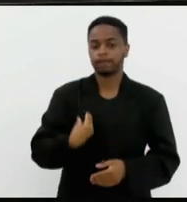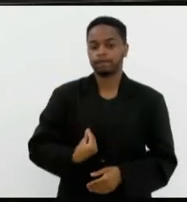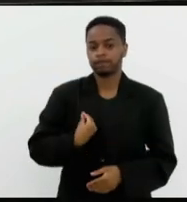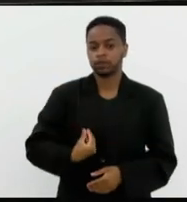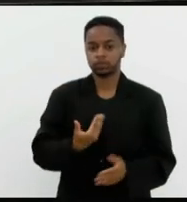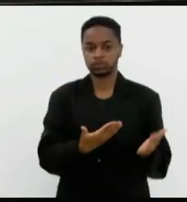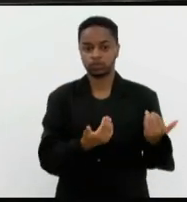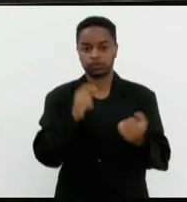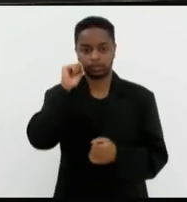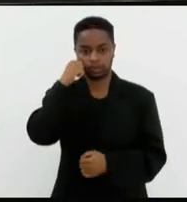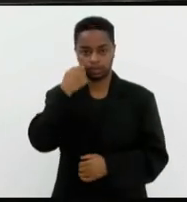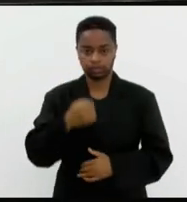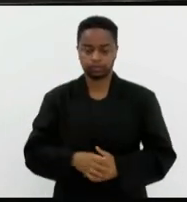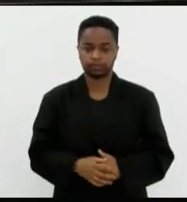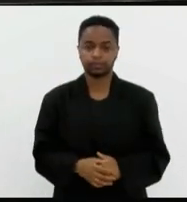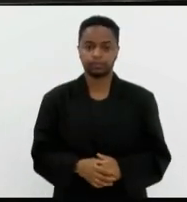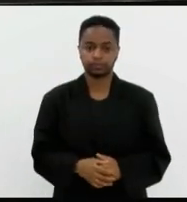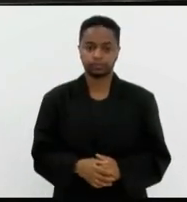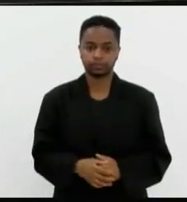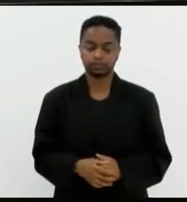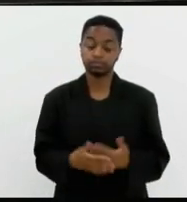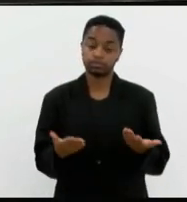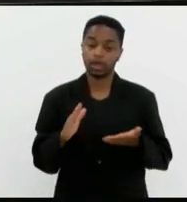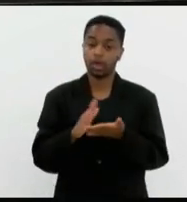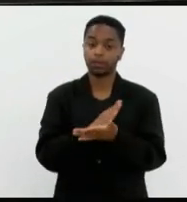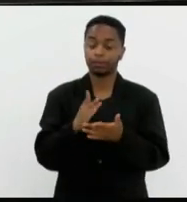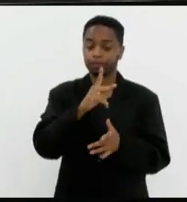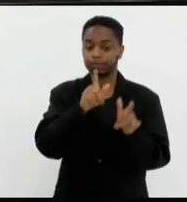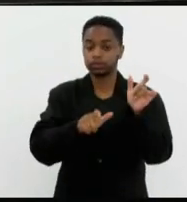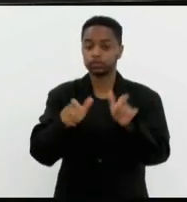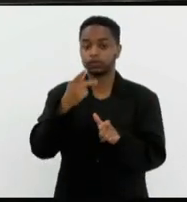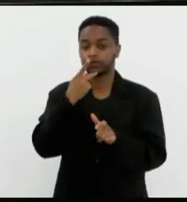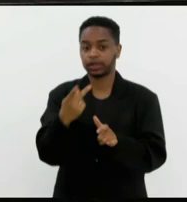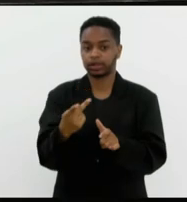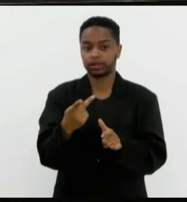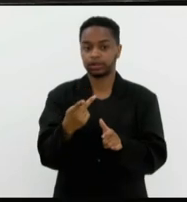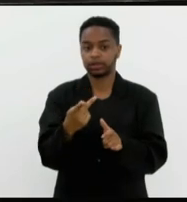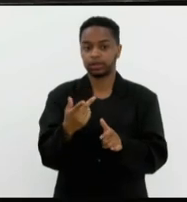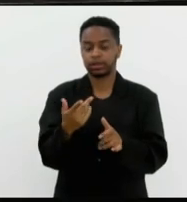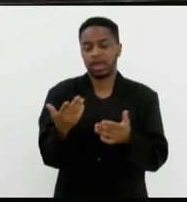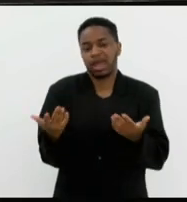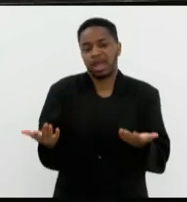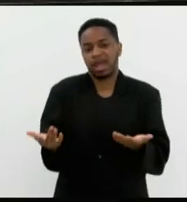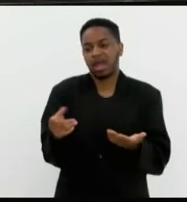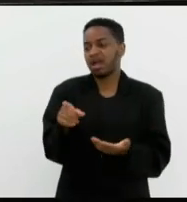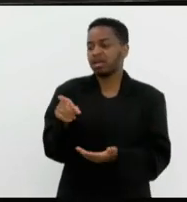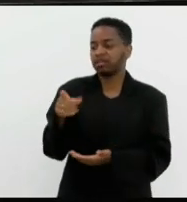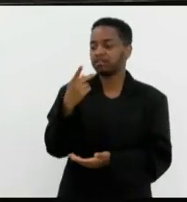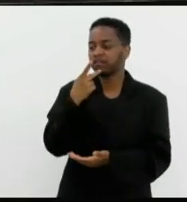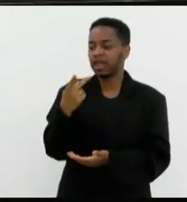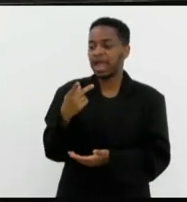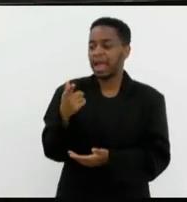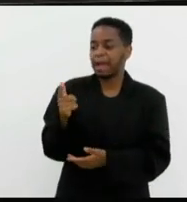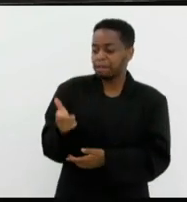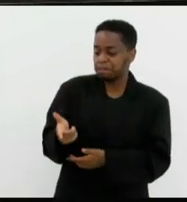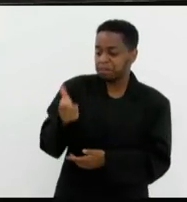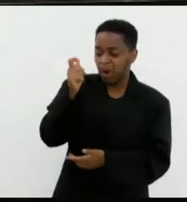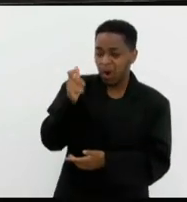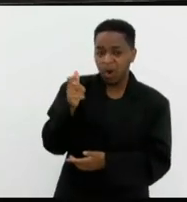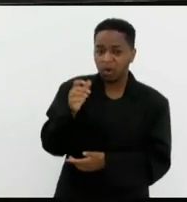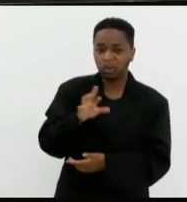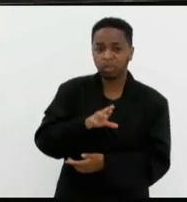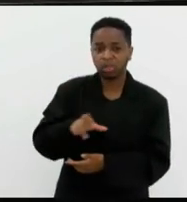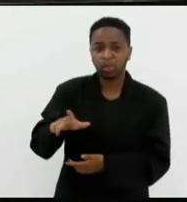negro. Muitos irão dizer, Josemar, a bala que atinge, ela não é uma